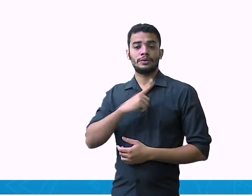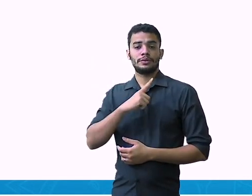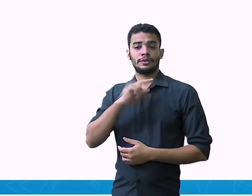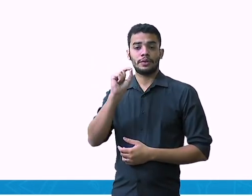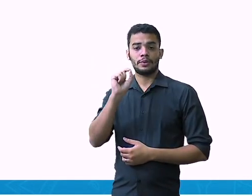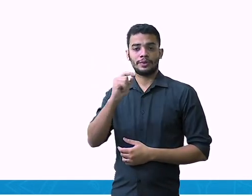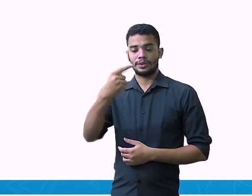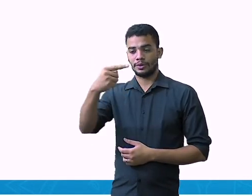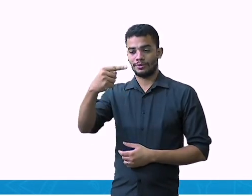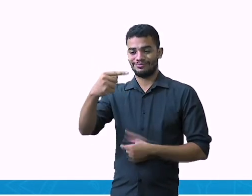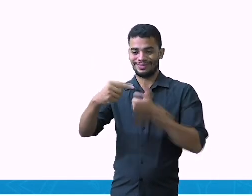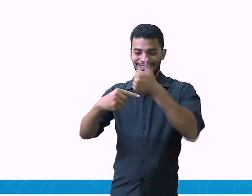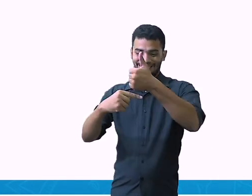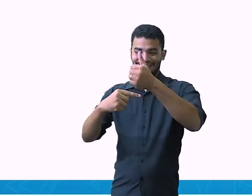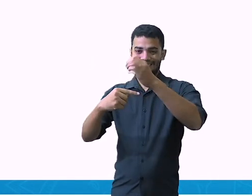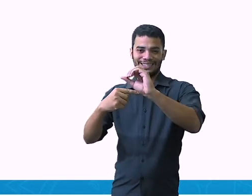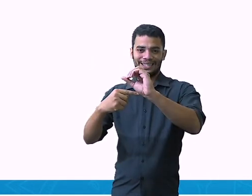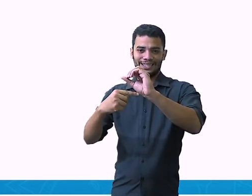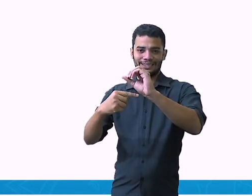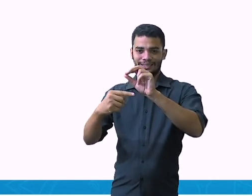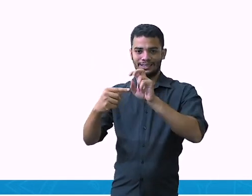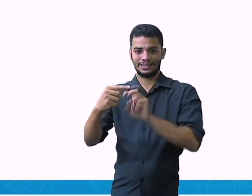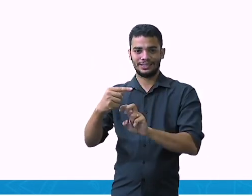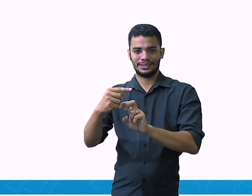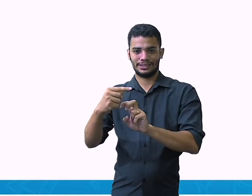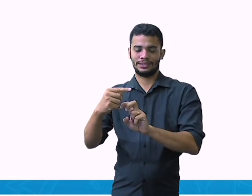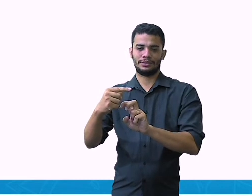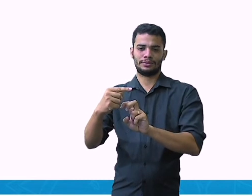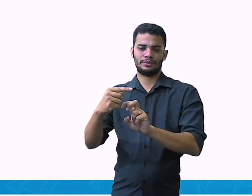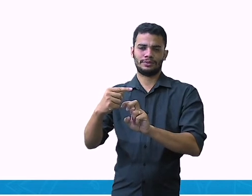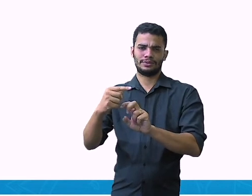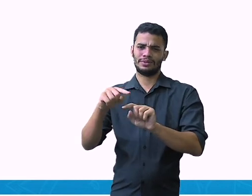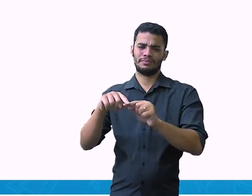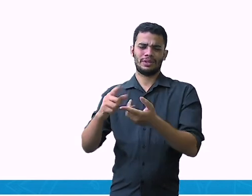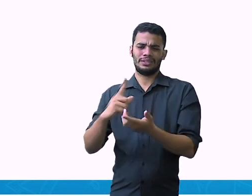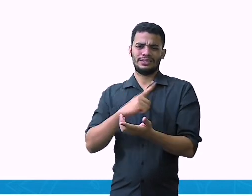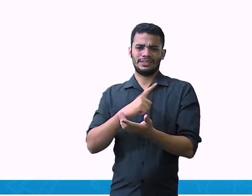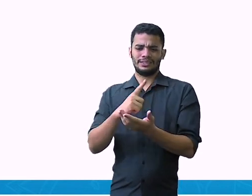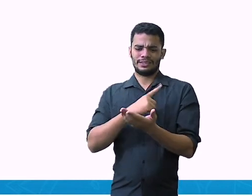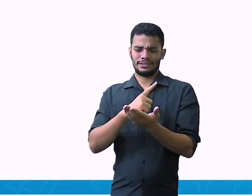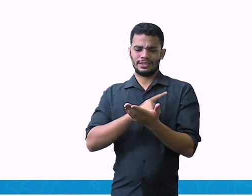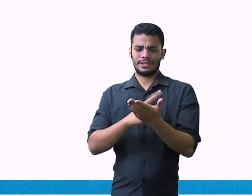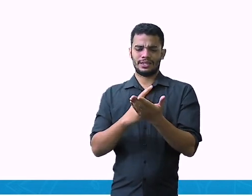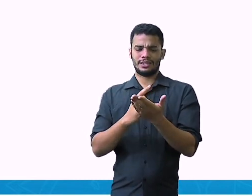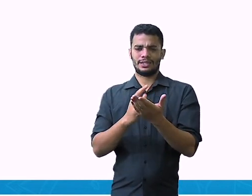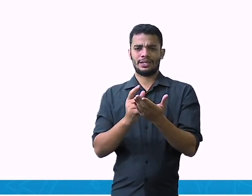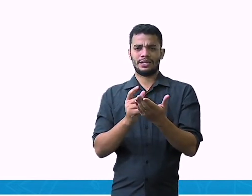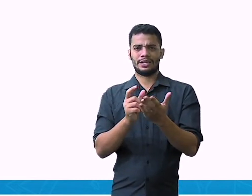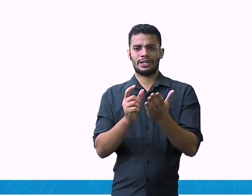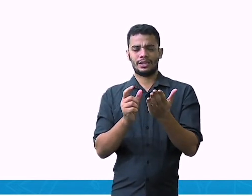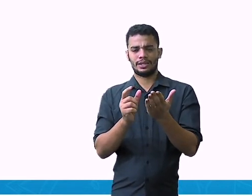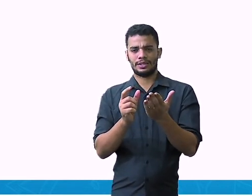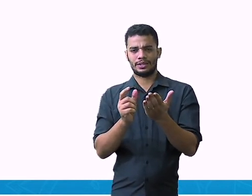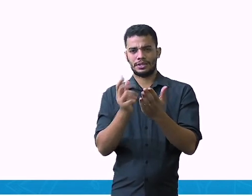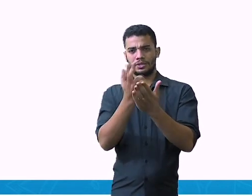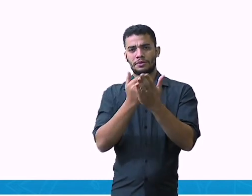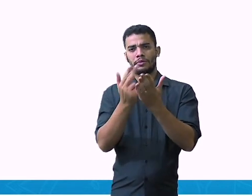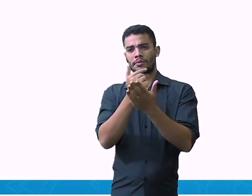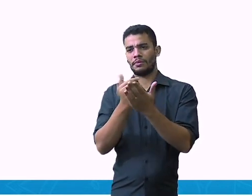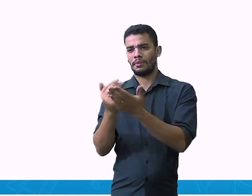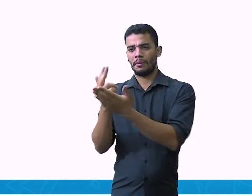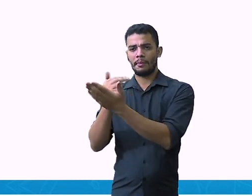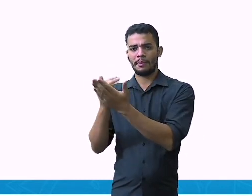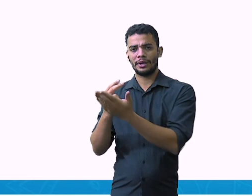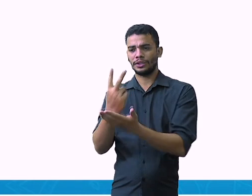5. Professora, mas tem 2 figuras. Essa fração vai ser imprópria. Lembre-se que o denominador,